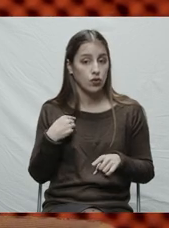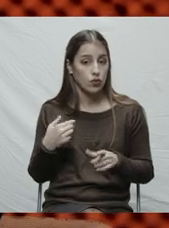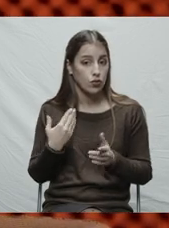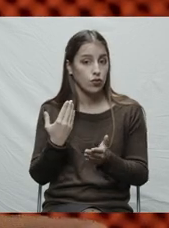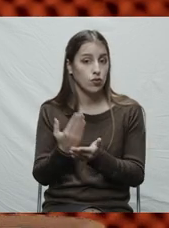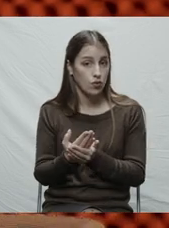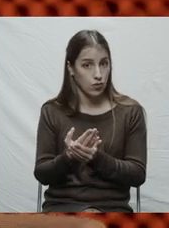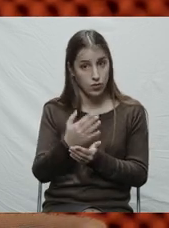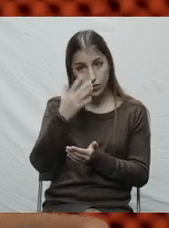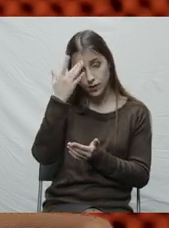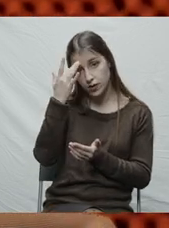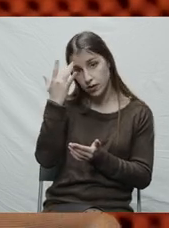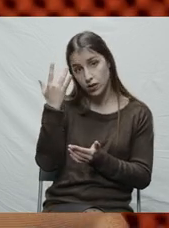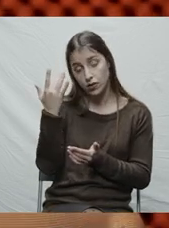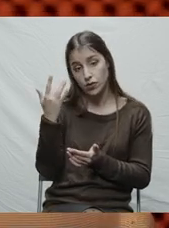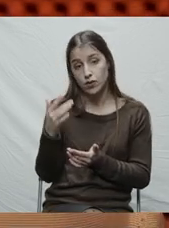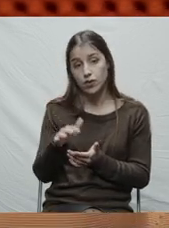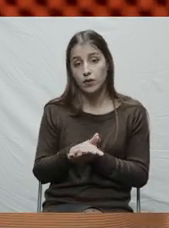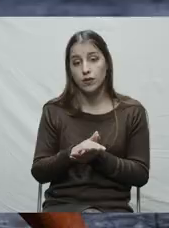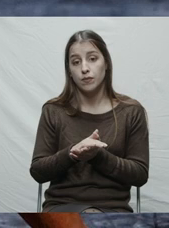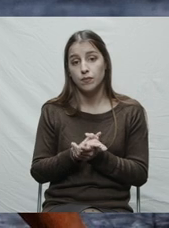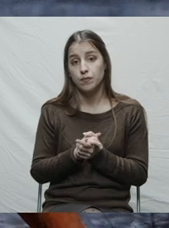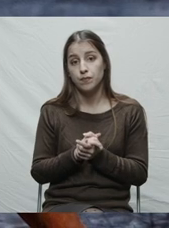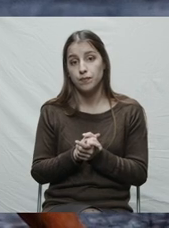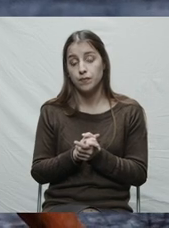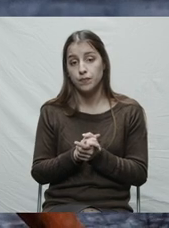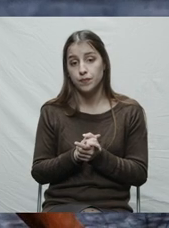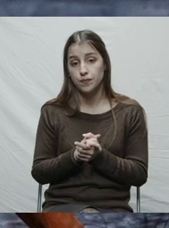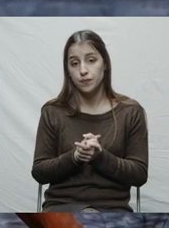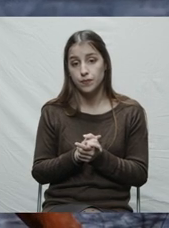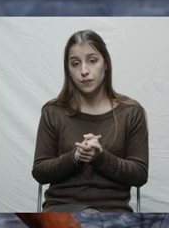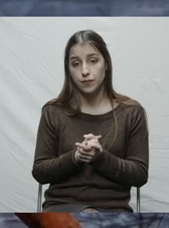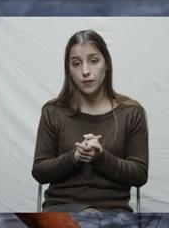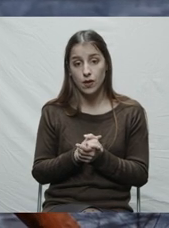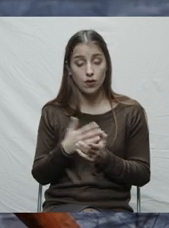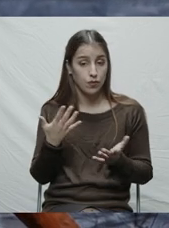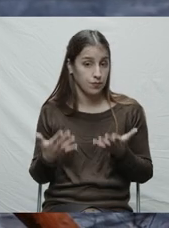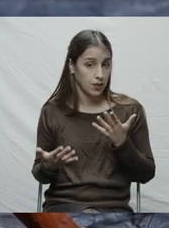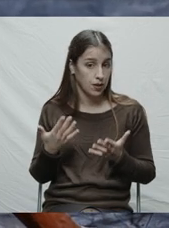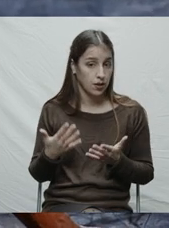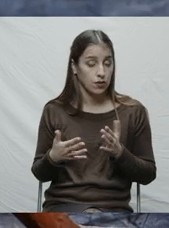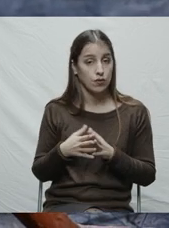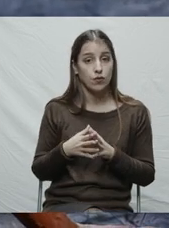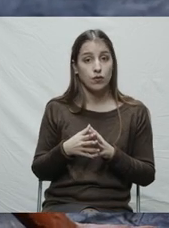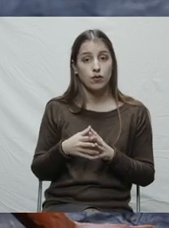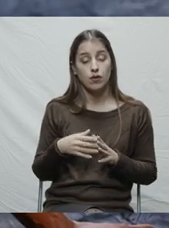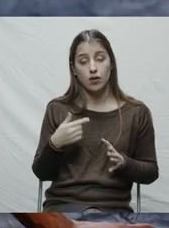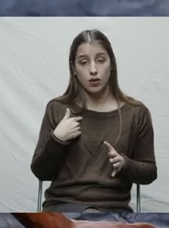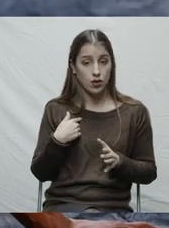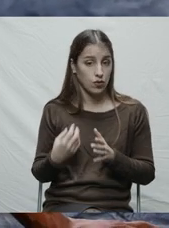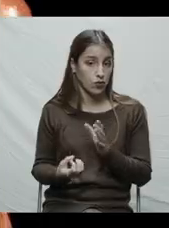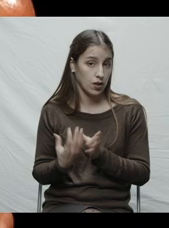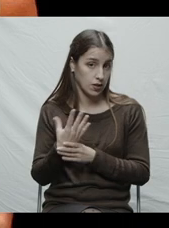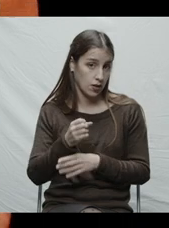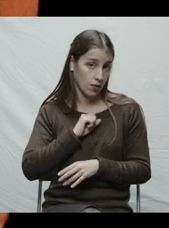enquanto facilitadora, vá, talvez pedagoga seja uma palavra, mas do que quando estou numa criação minha e do